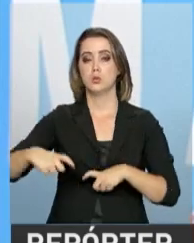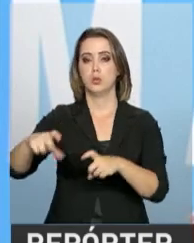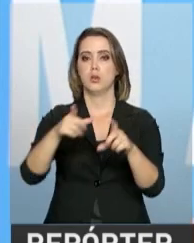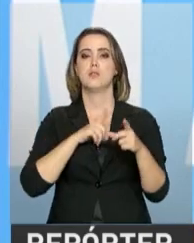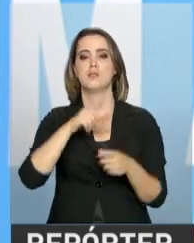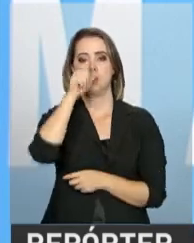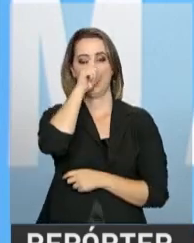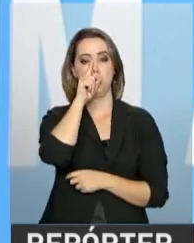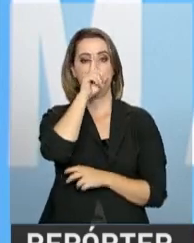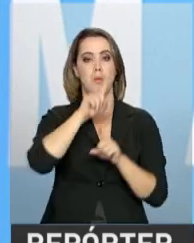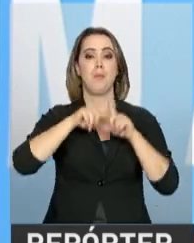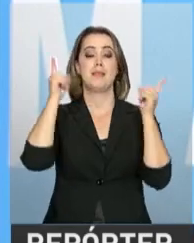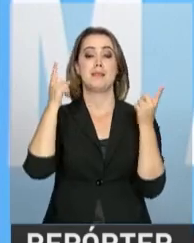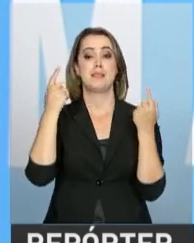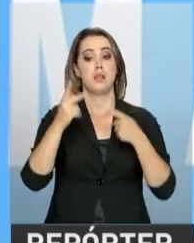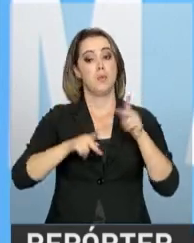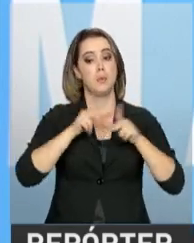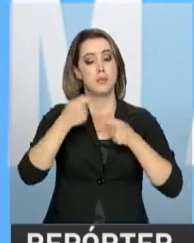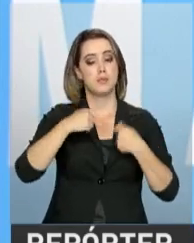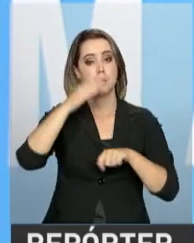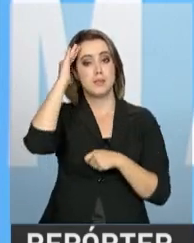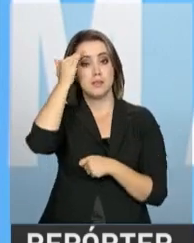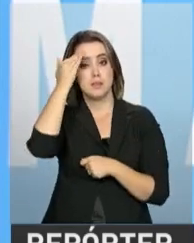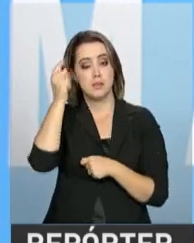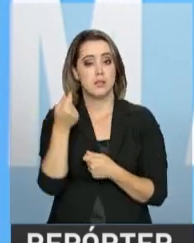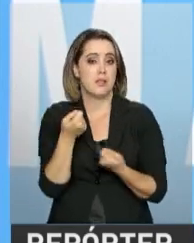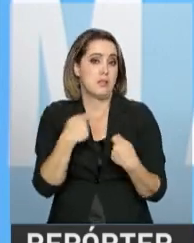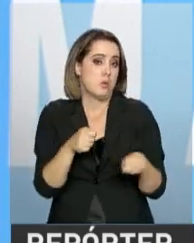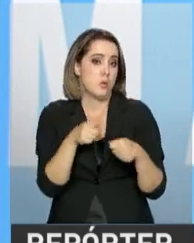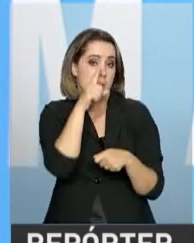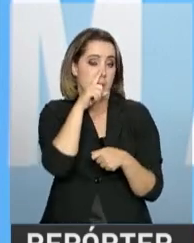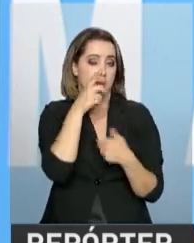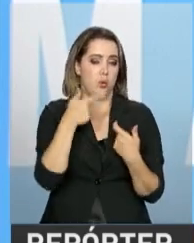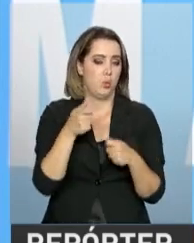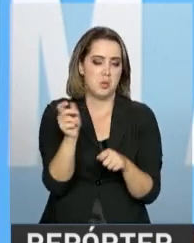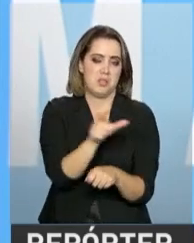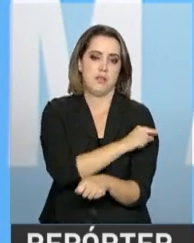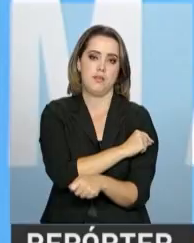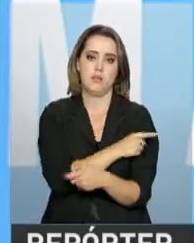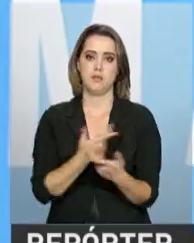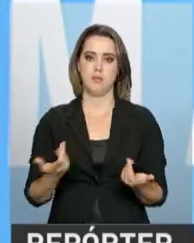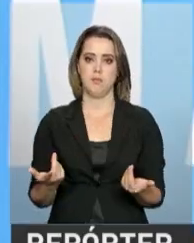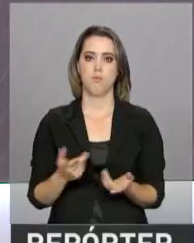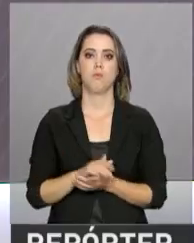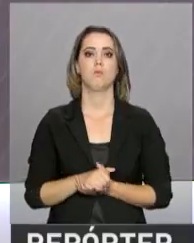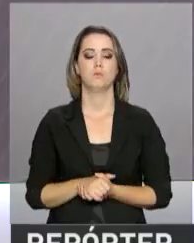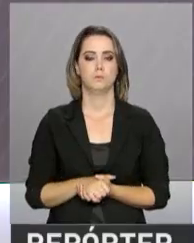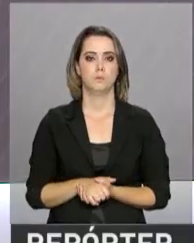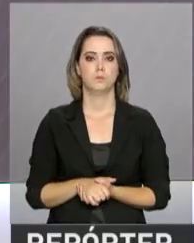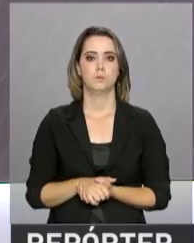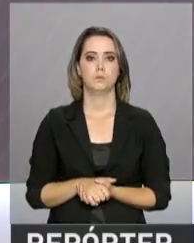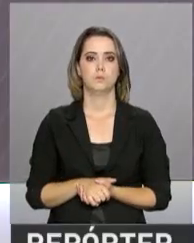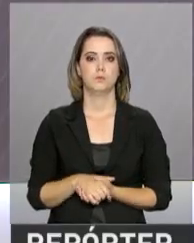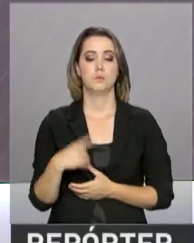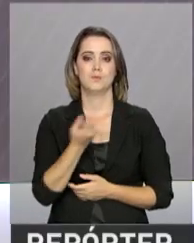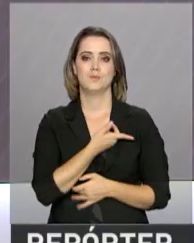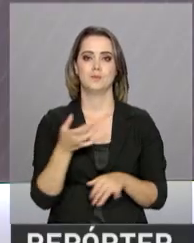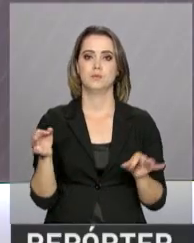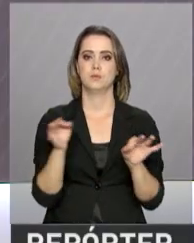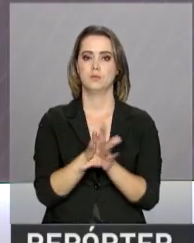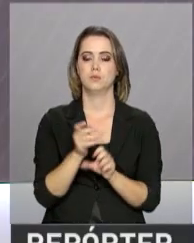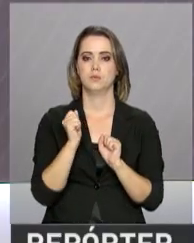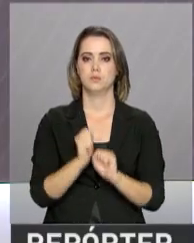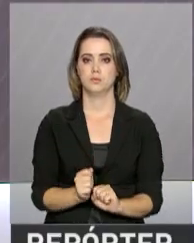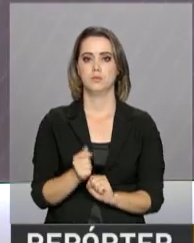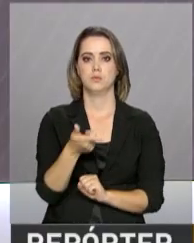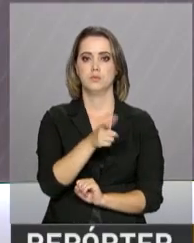risco. Agora a população tem que entender que onde não há risco, não há necessidade de acorrer aos postos de saúde. Nós ficamos por aqui